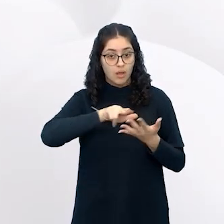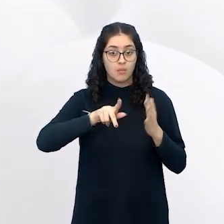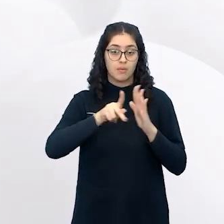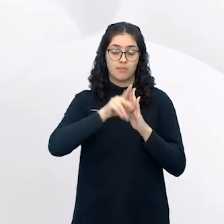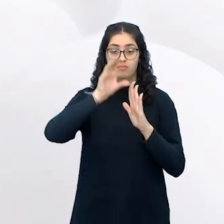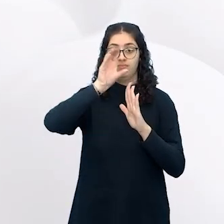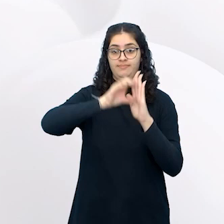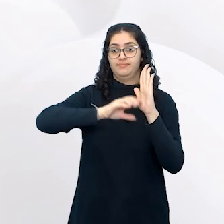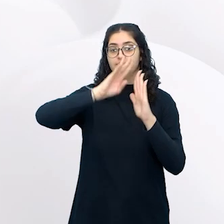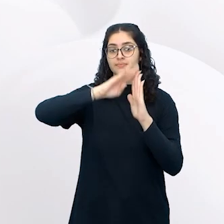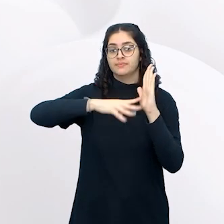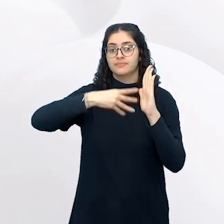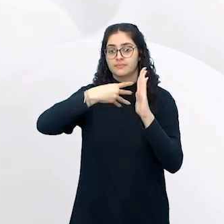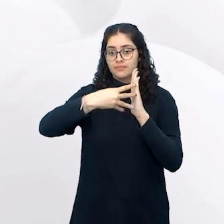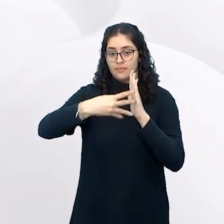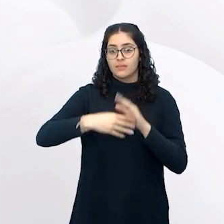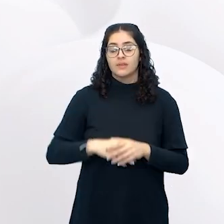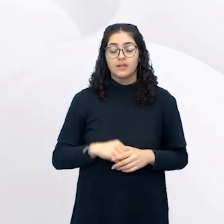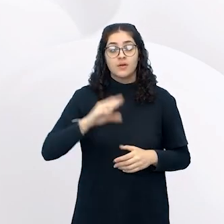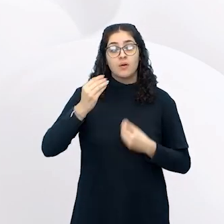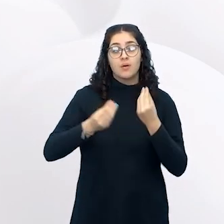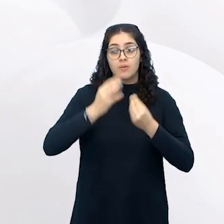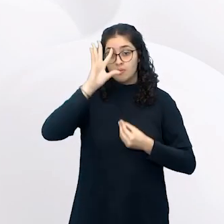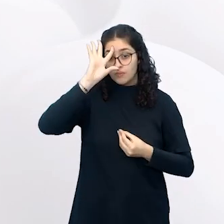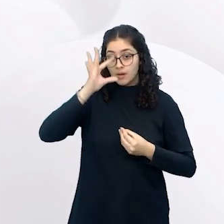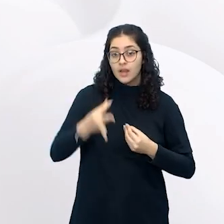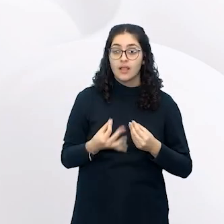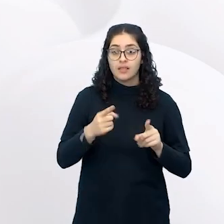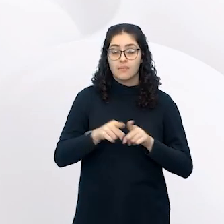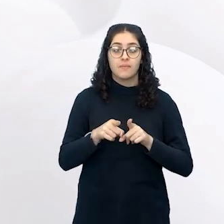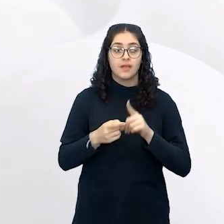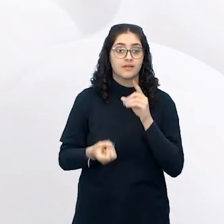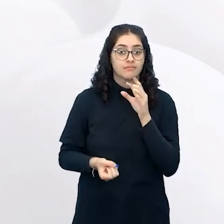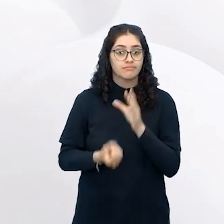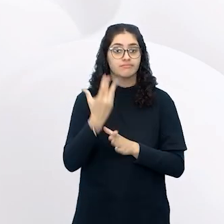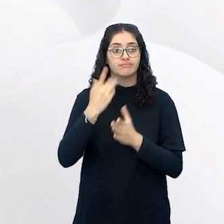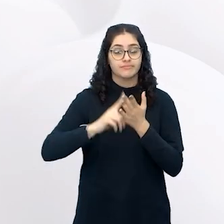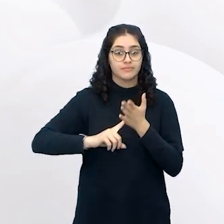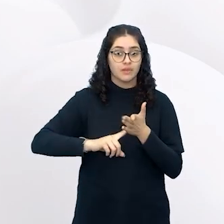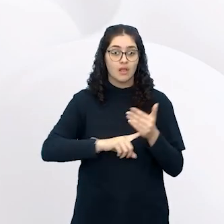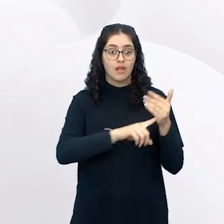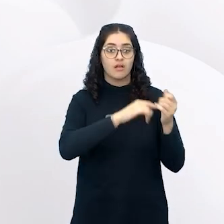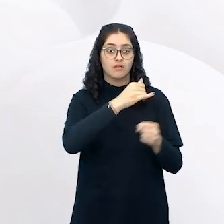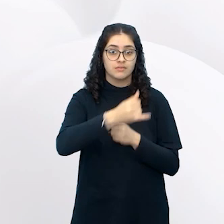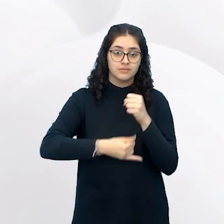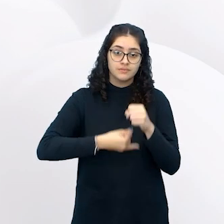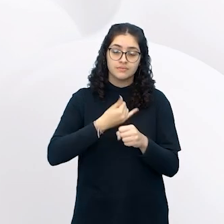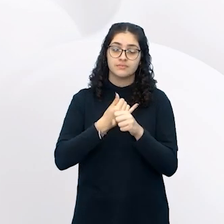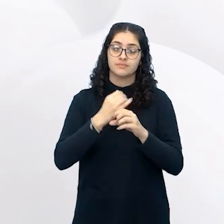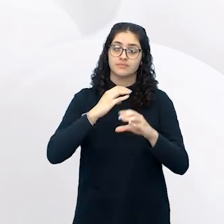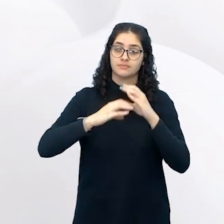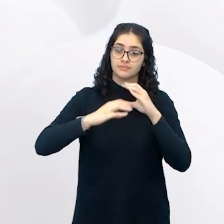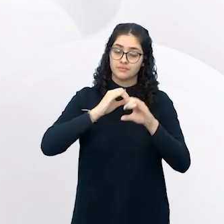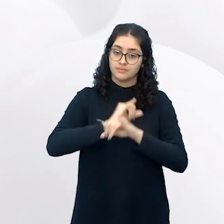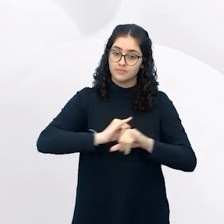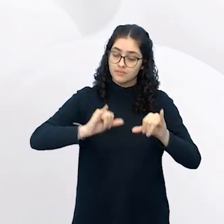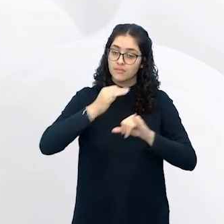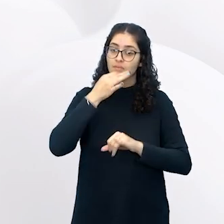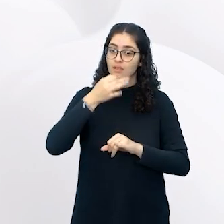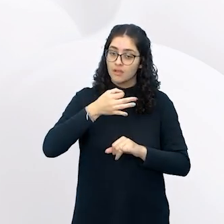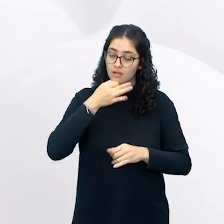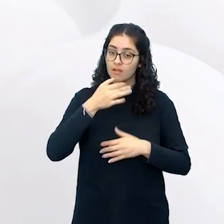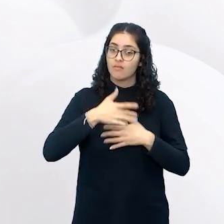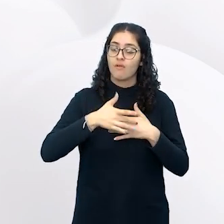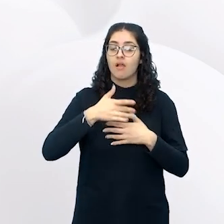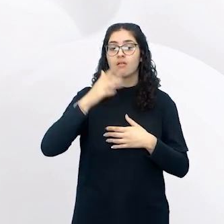currículo. Então, como eu vou compreender e criar, né, as tecnologias digitais de informação e comunicação de forma crítica,